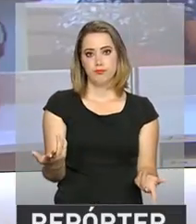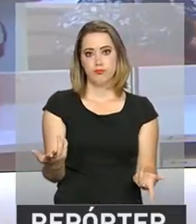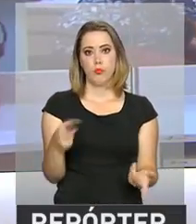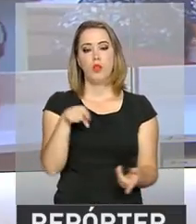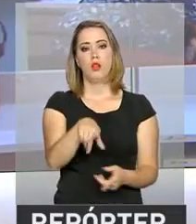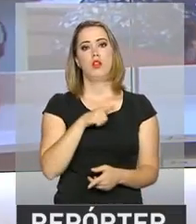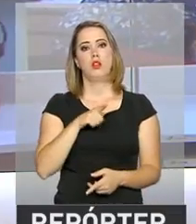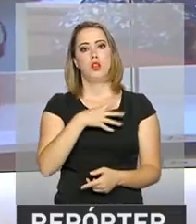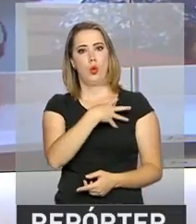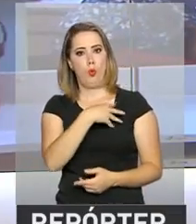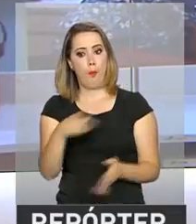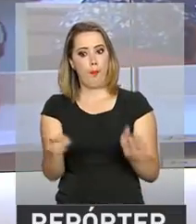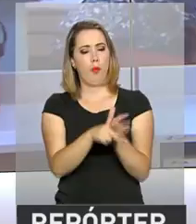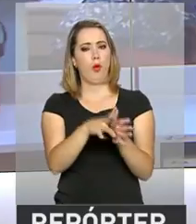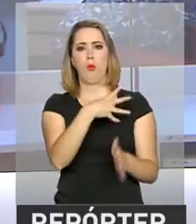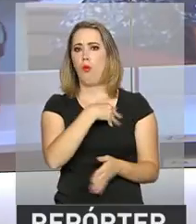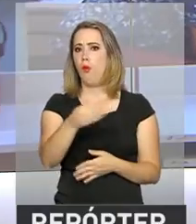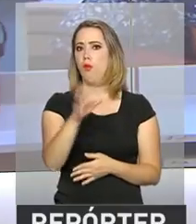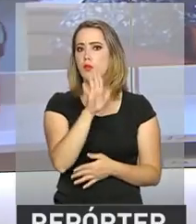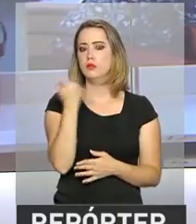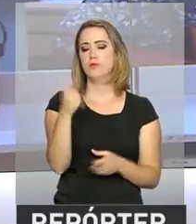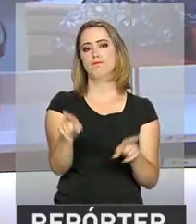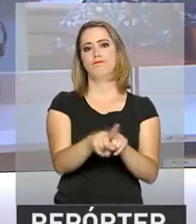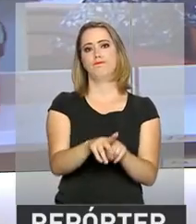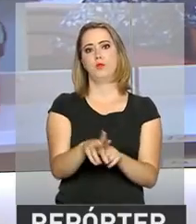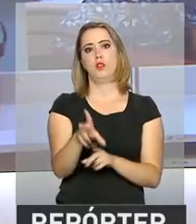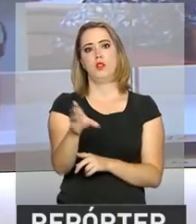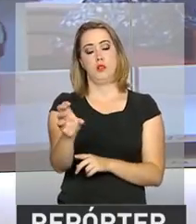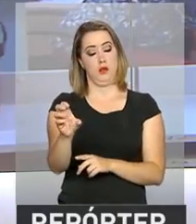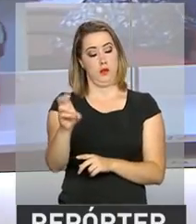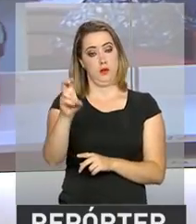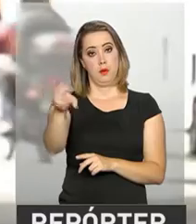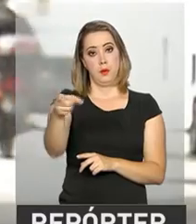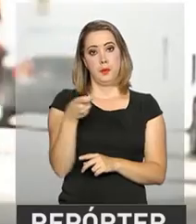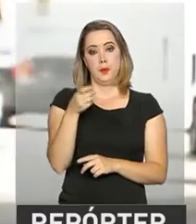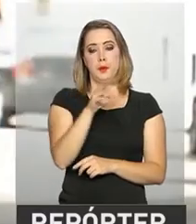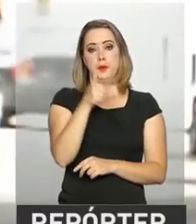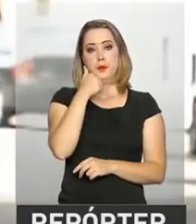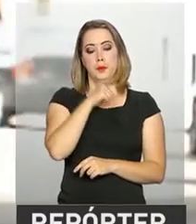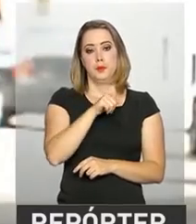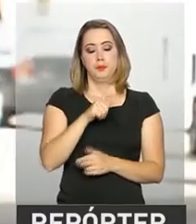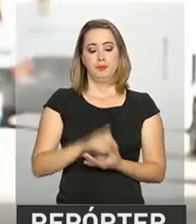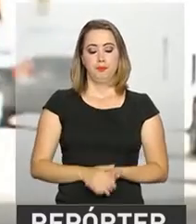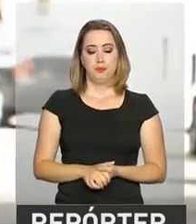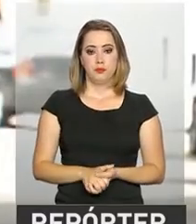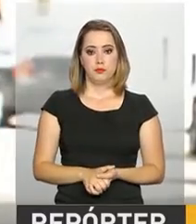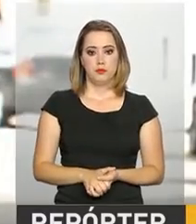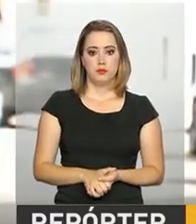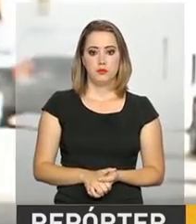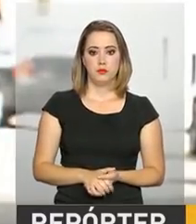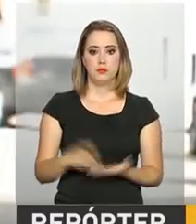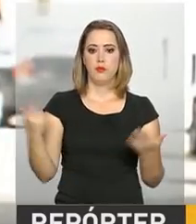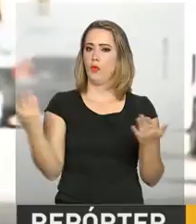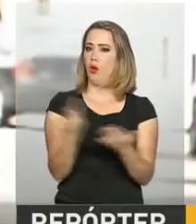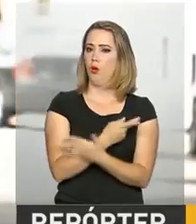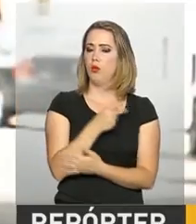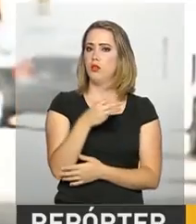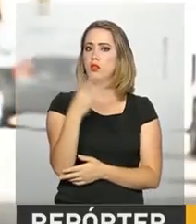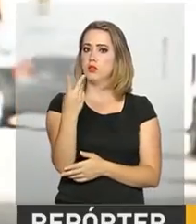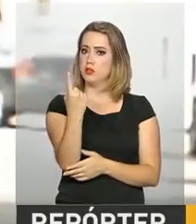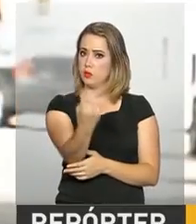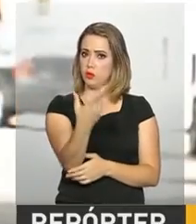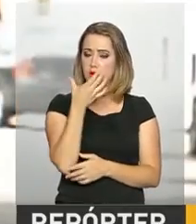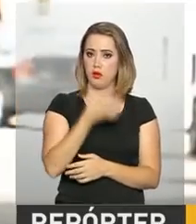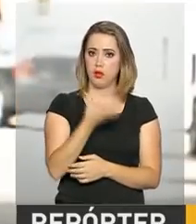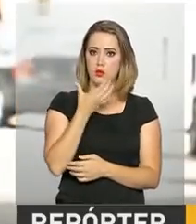vítimas estão o filho dele de oito anos ea ex mulher o crime foi na noite de 31 de dezembro durante